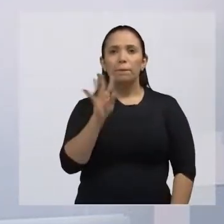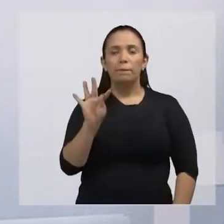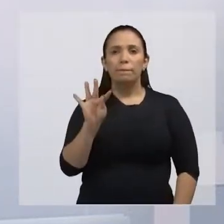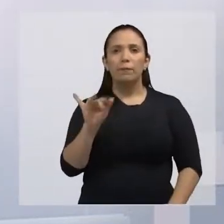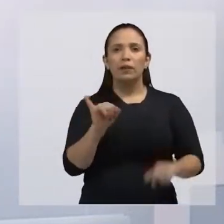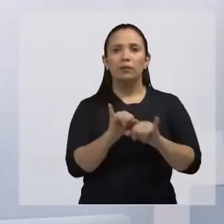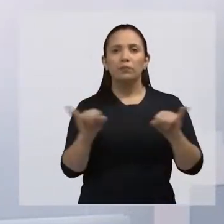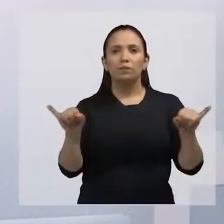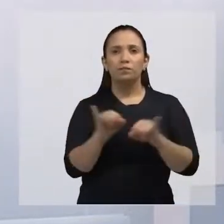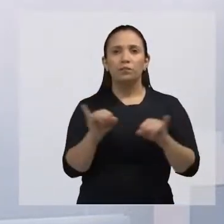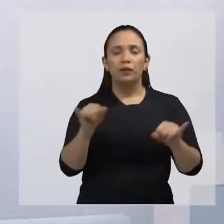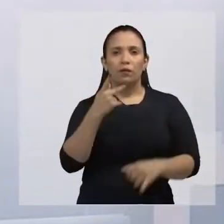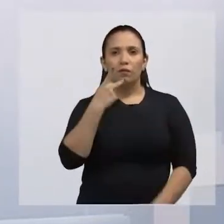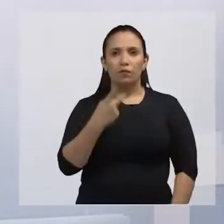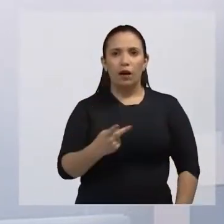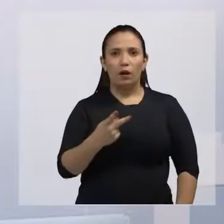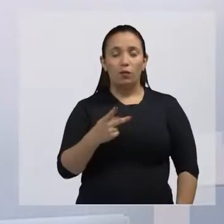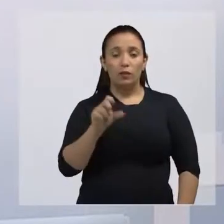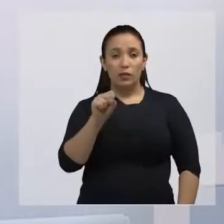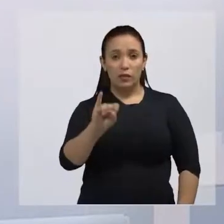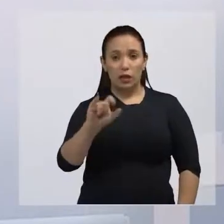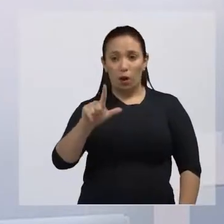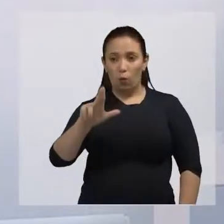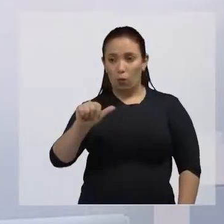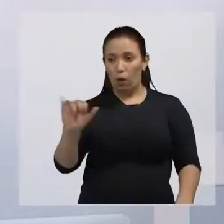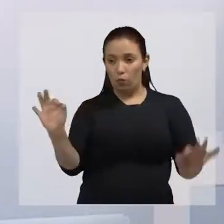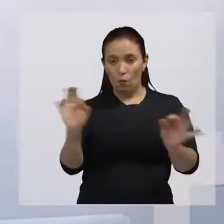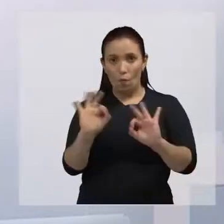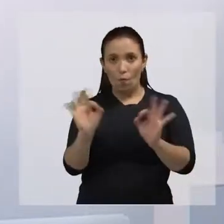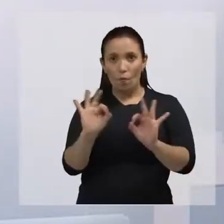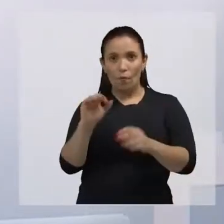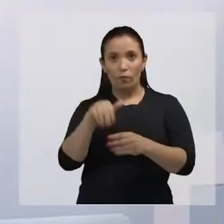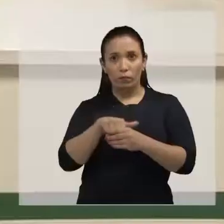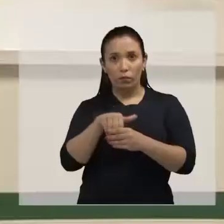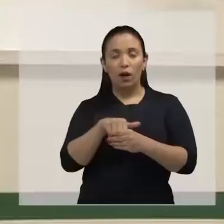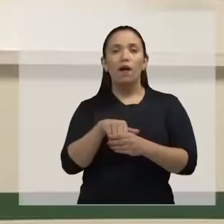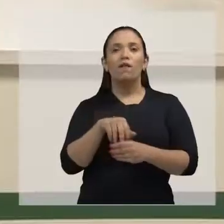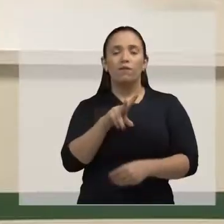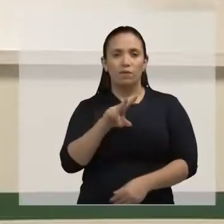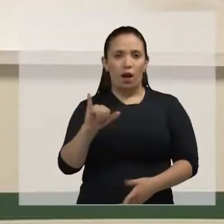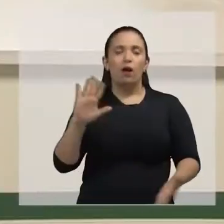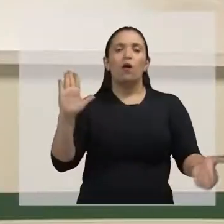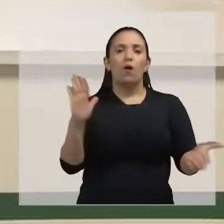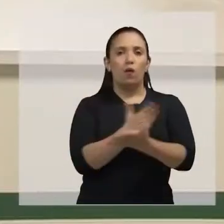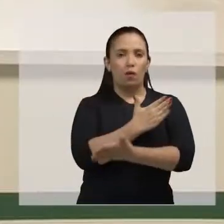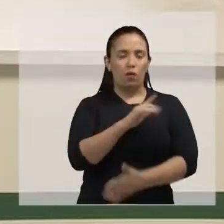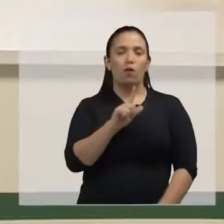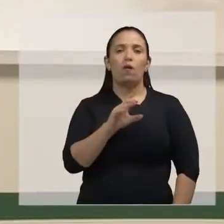que eleição sem Lula é golpe. Não pegou. Nesse instante eu vi aqui uma